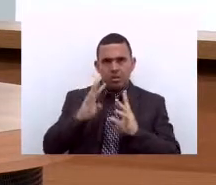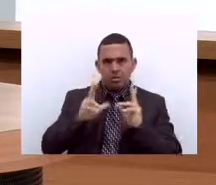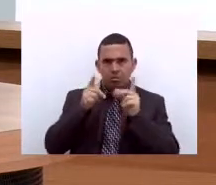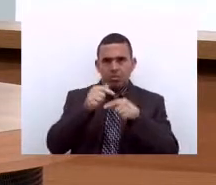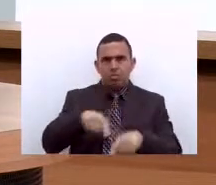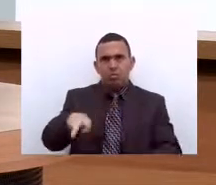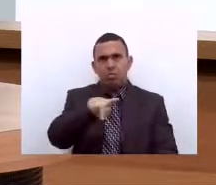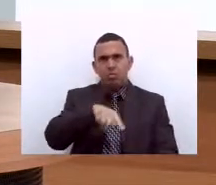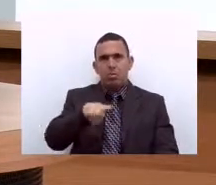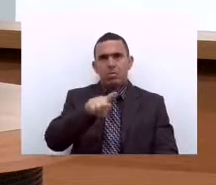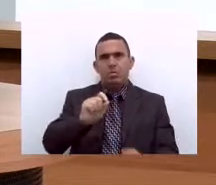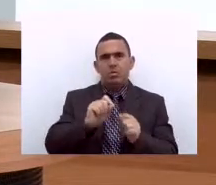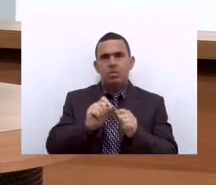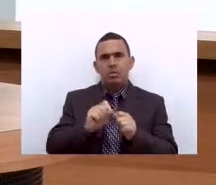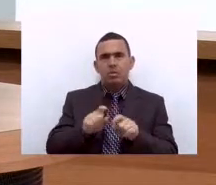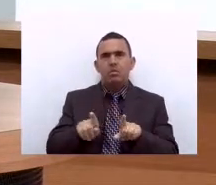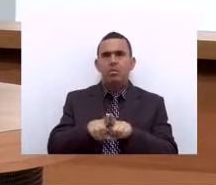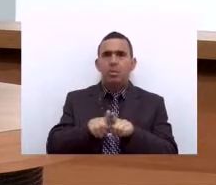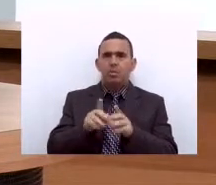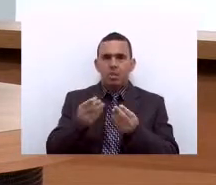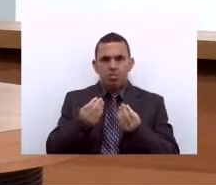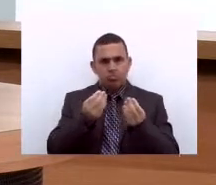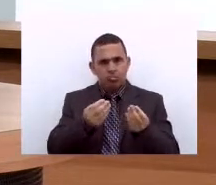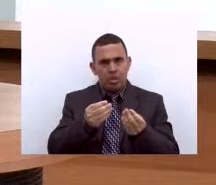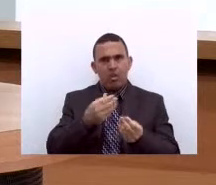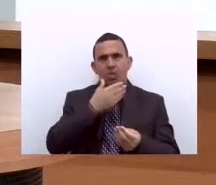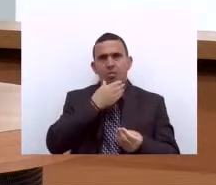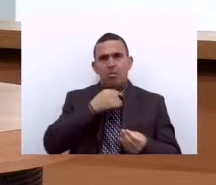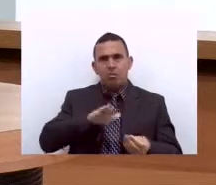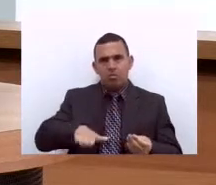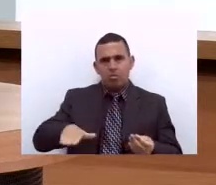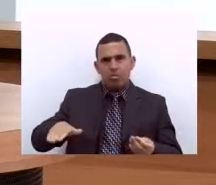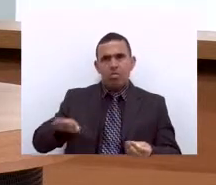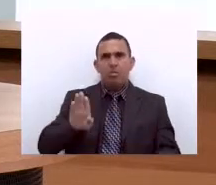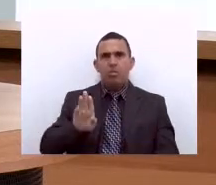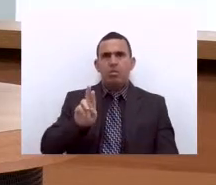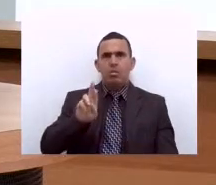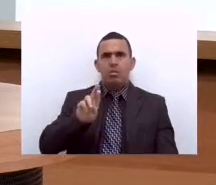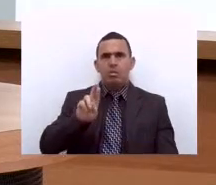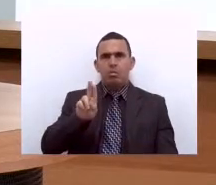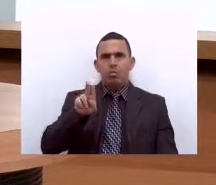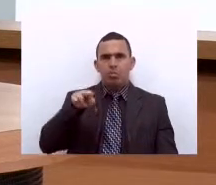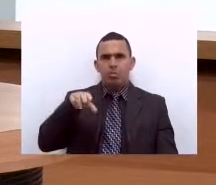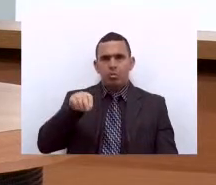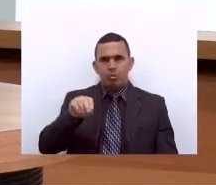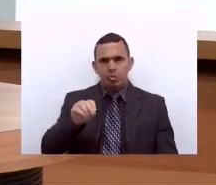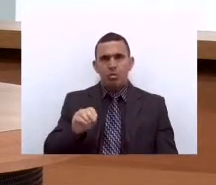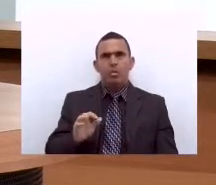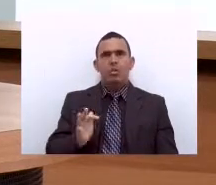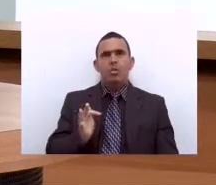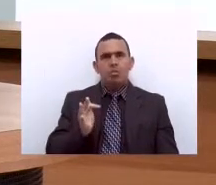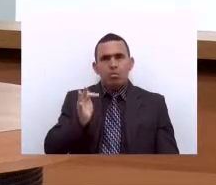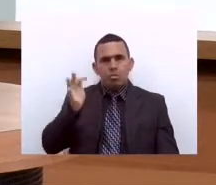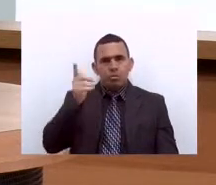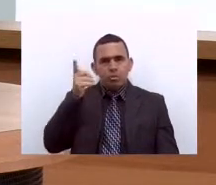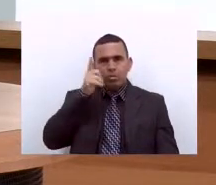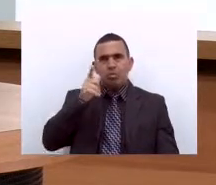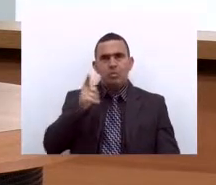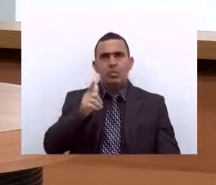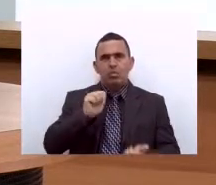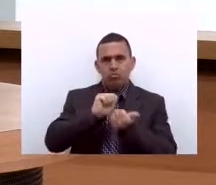vêm fazendo. E desejar ao Bruno que você seja o nosso piloto de Fórmula 1,